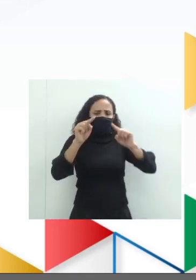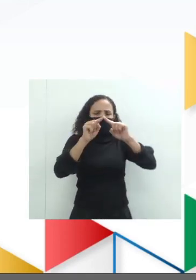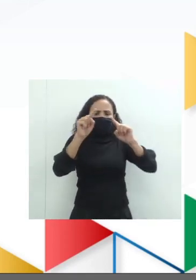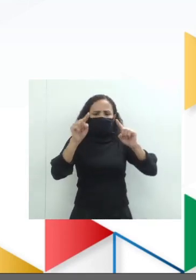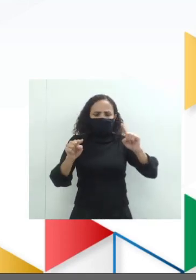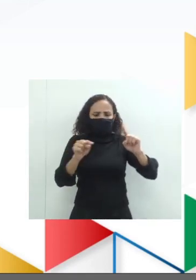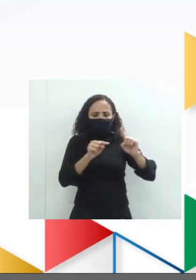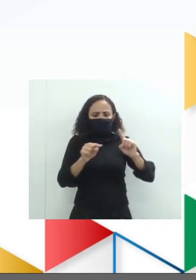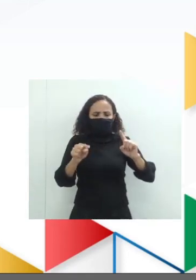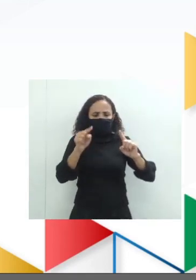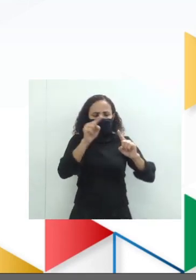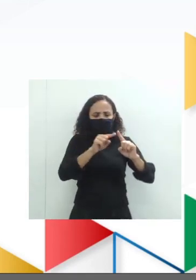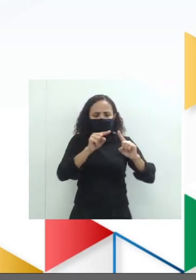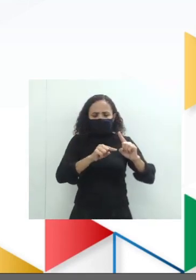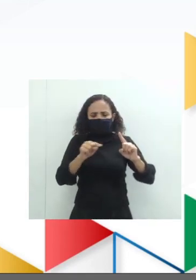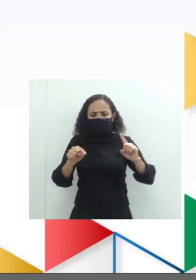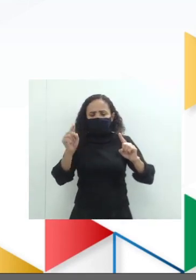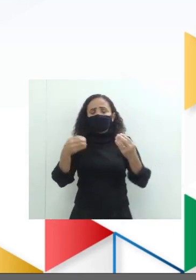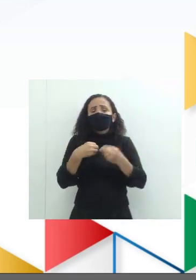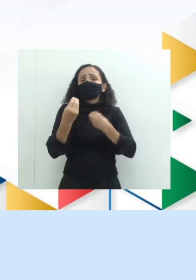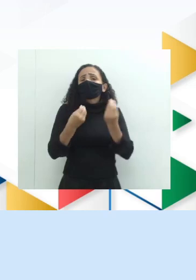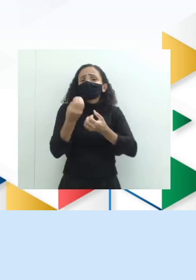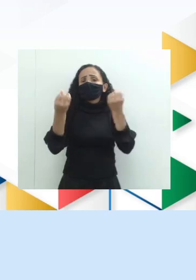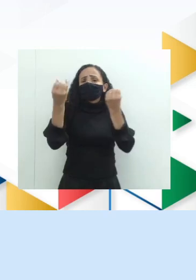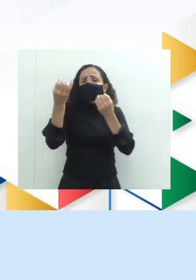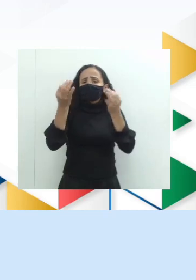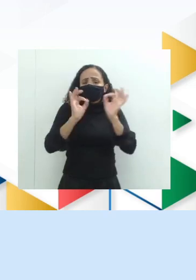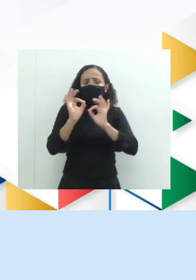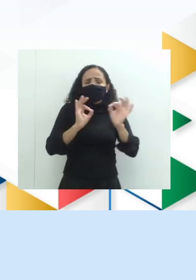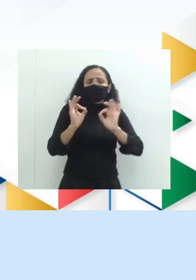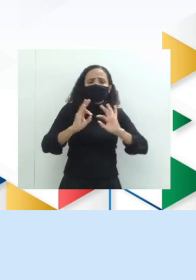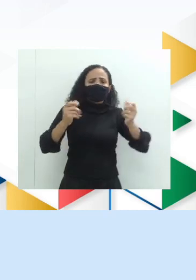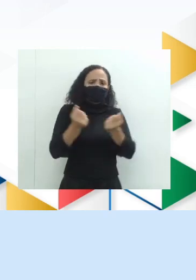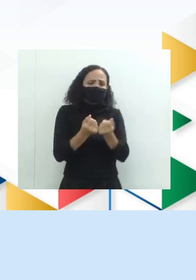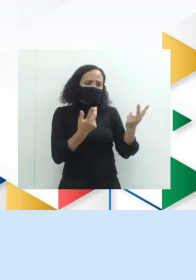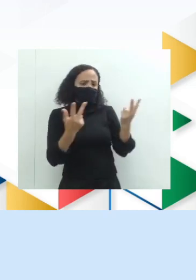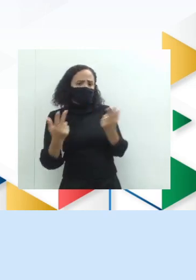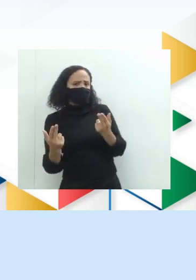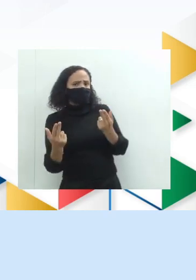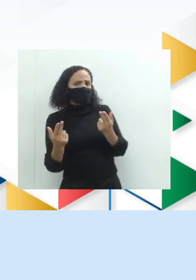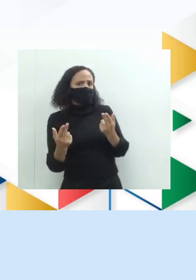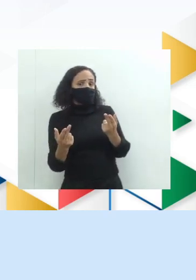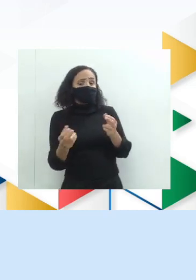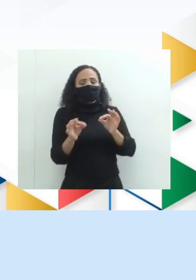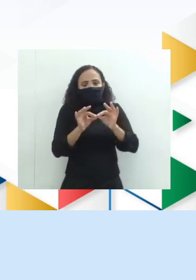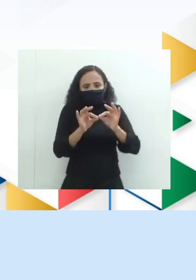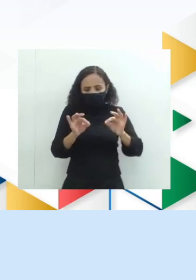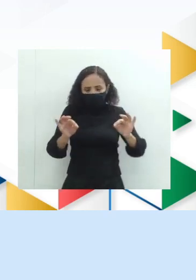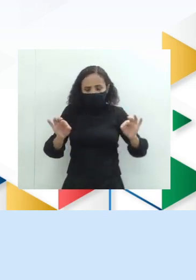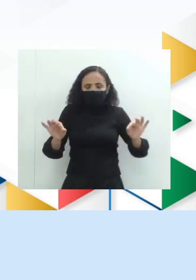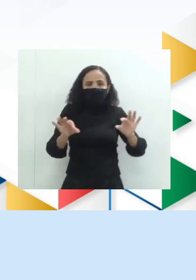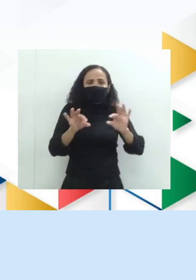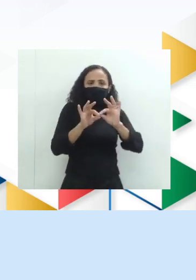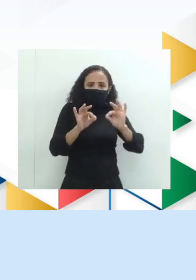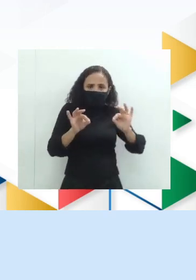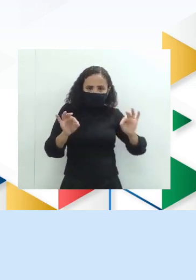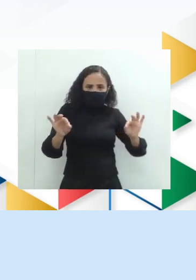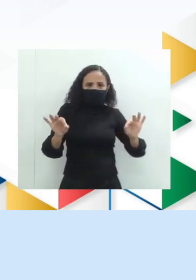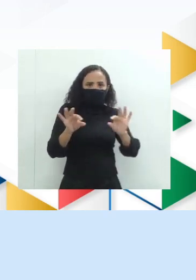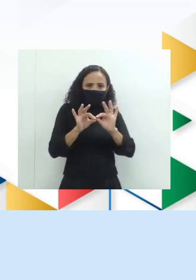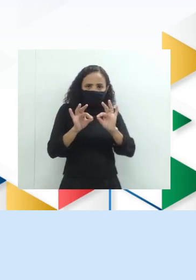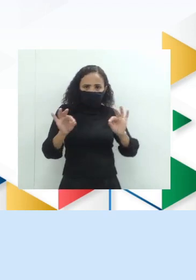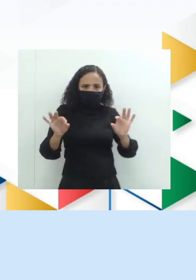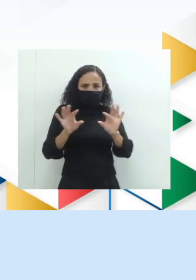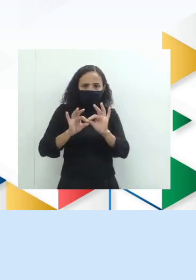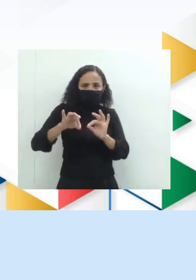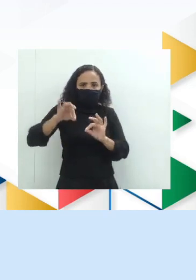Se o triângulo é equilátero, os seus lados são iguais. Eu vou pegar esse comprimento desse barbante e